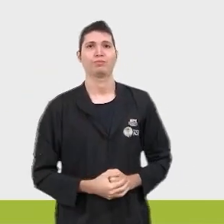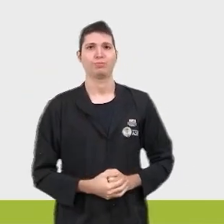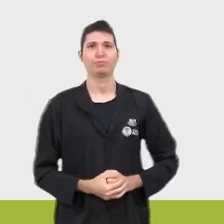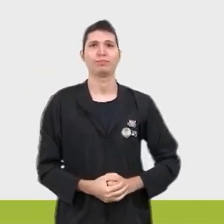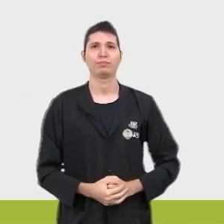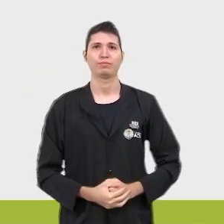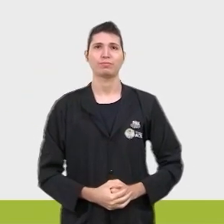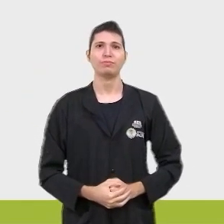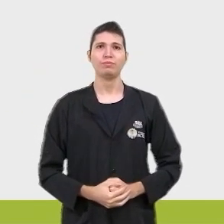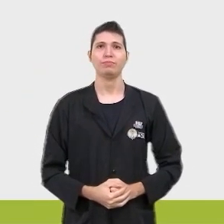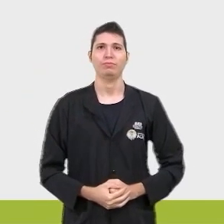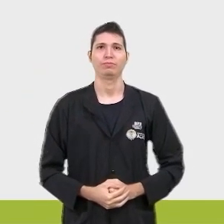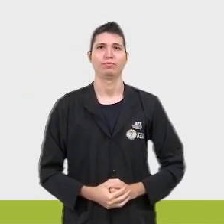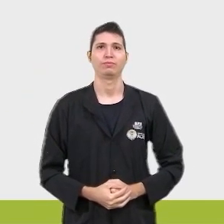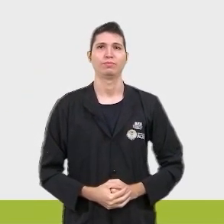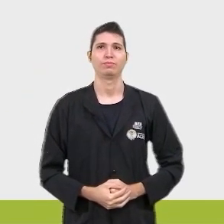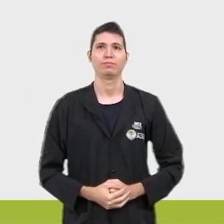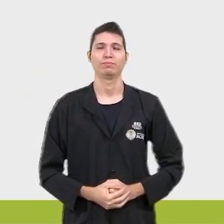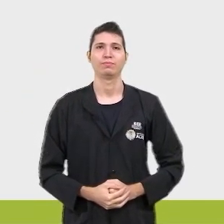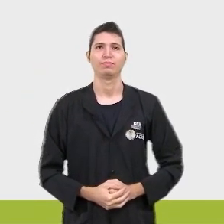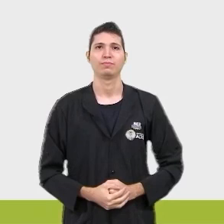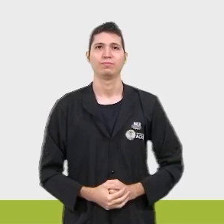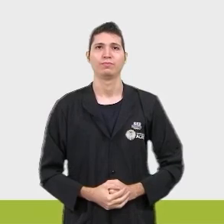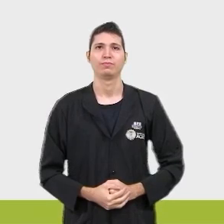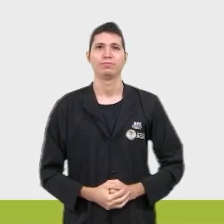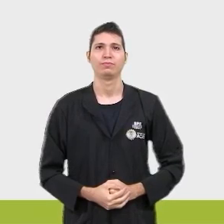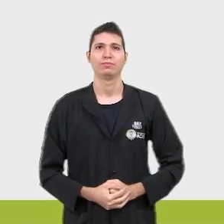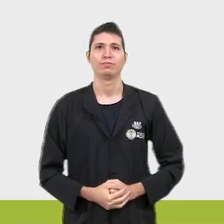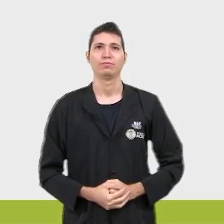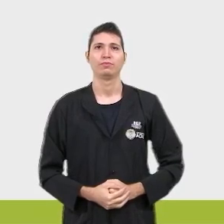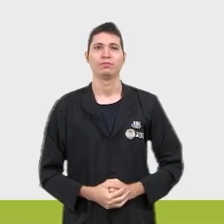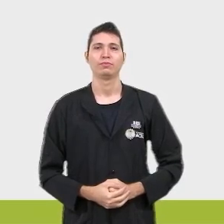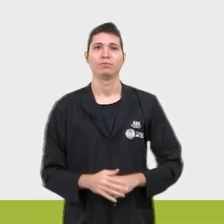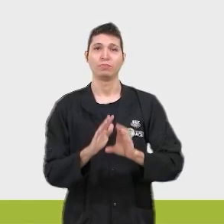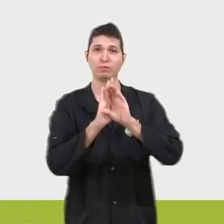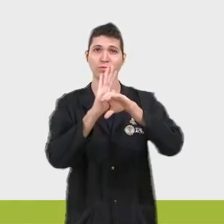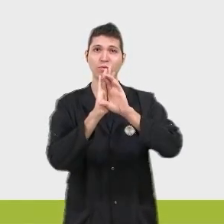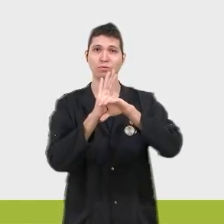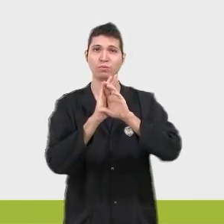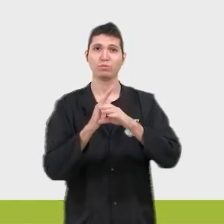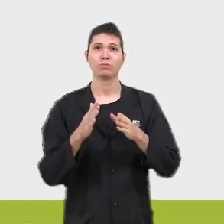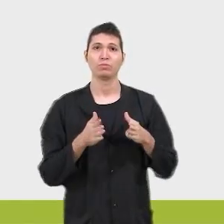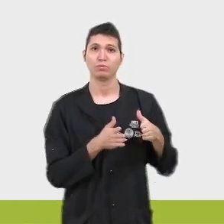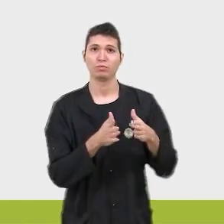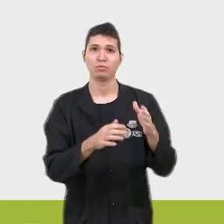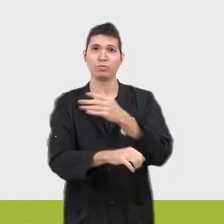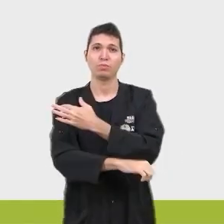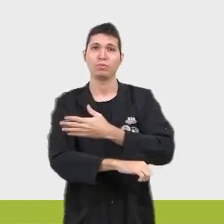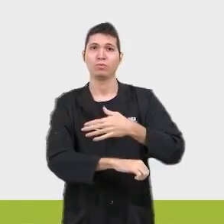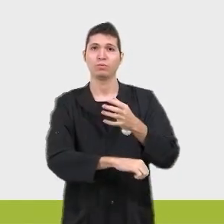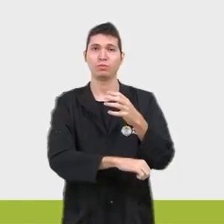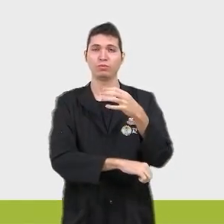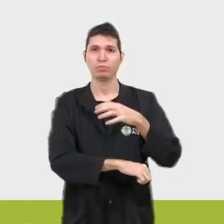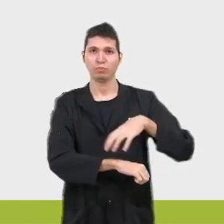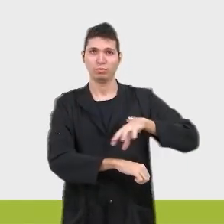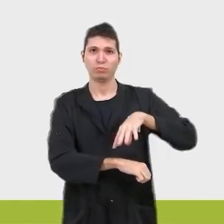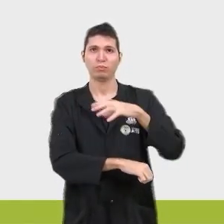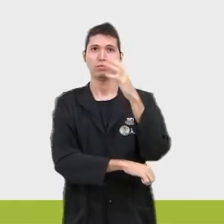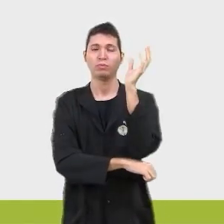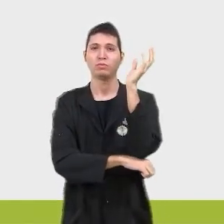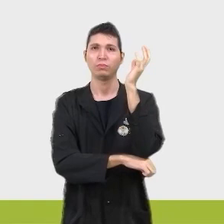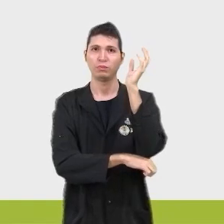Aqui eu coloquei para vocês o conceito de corredores ecológicos. São porções